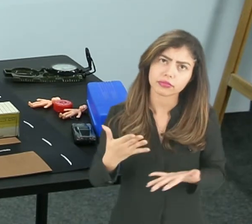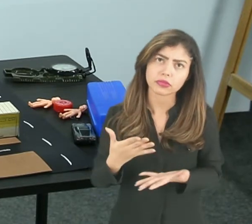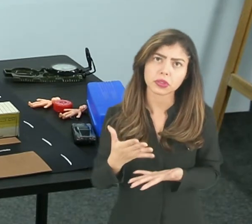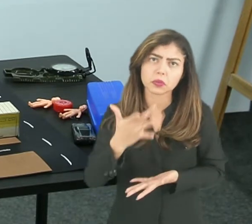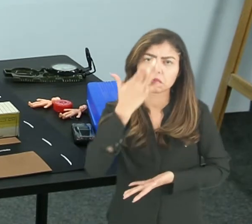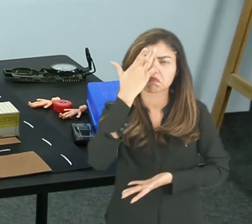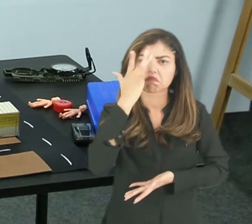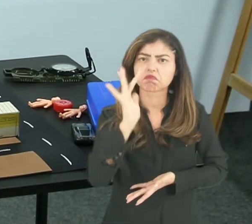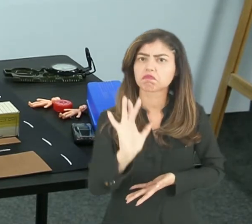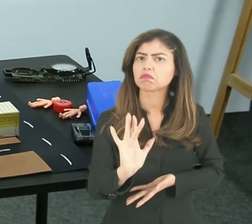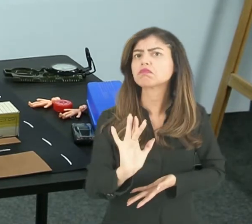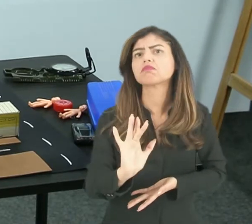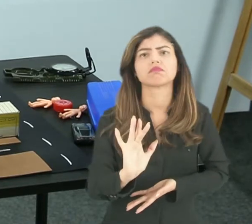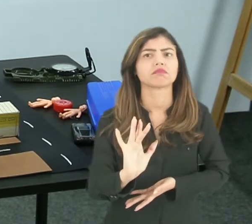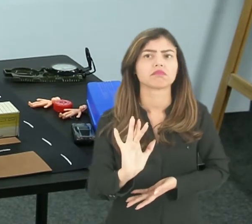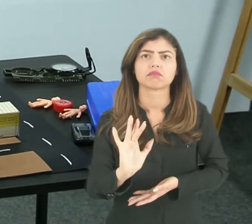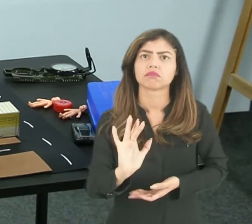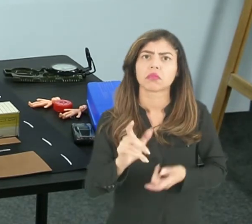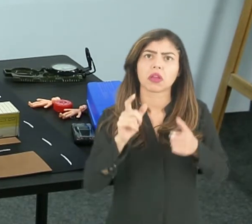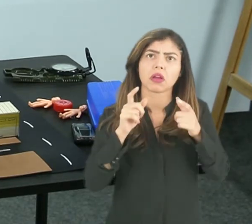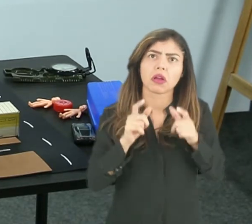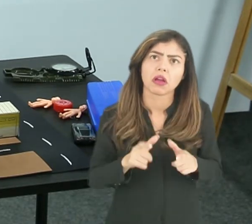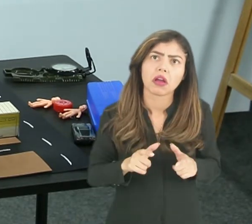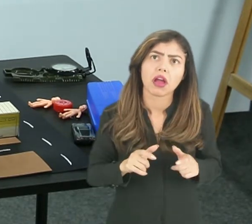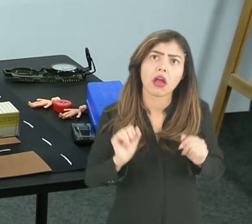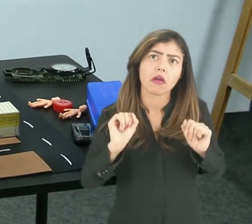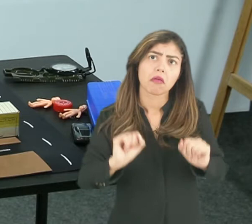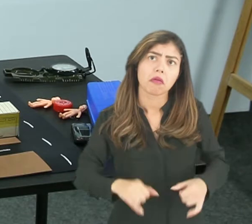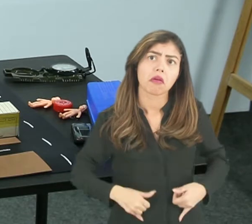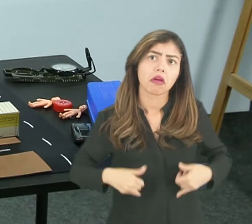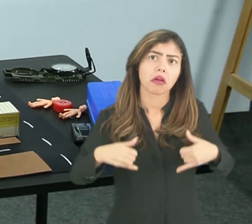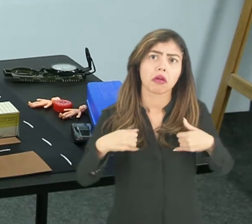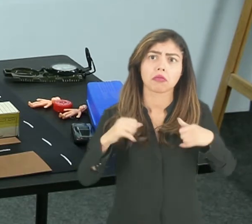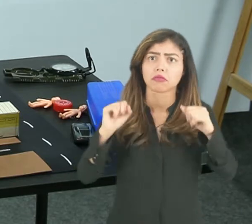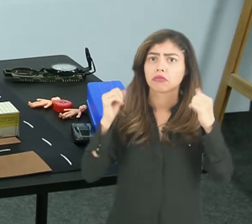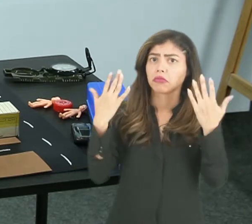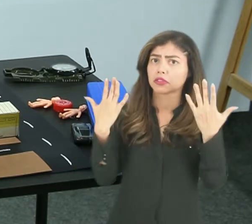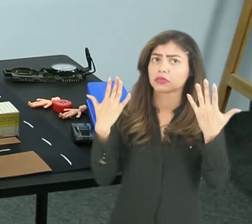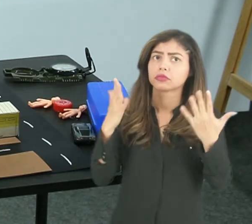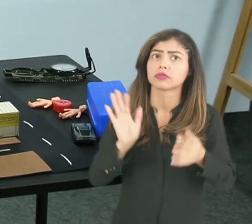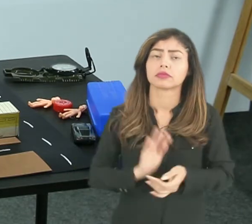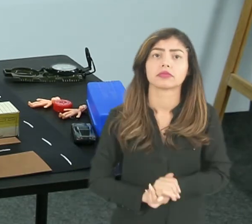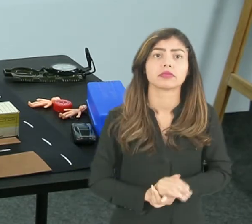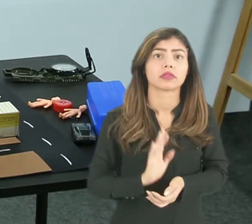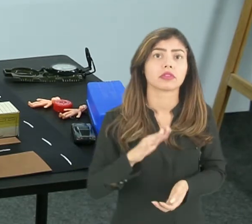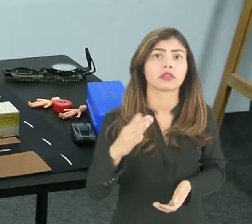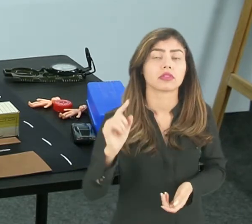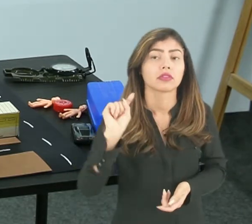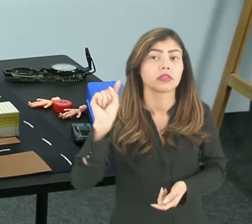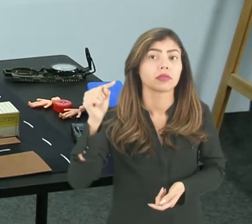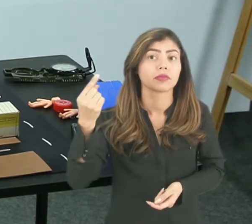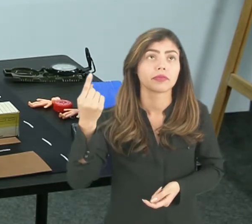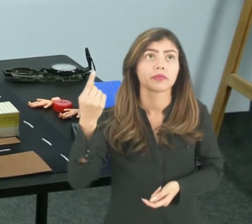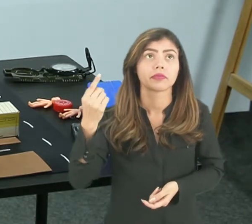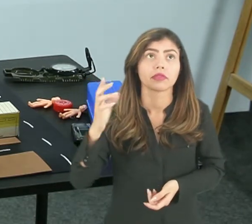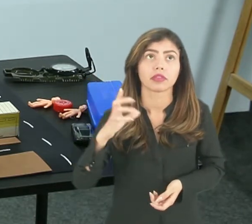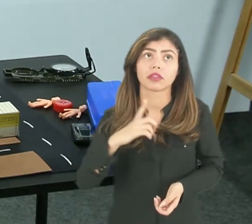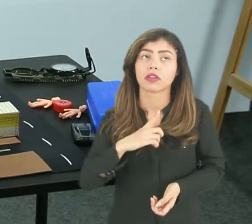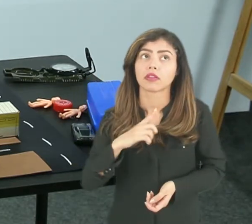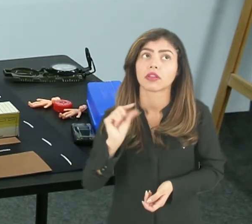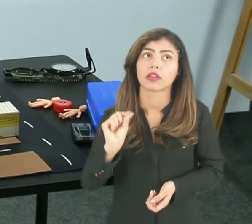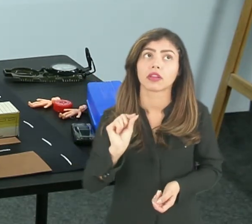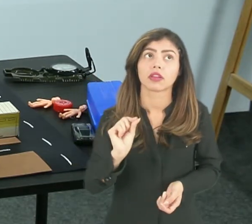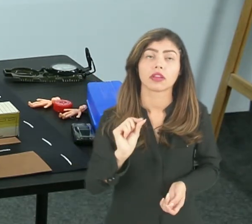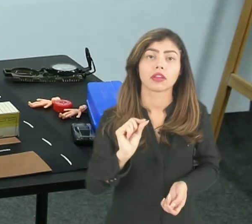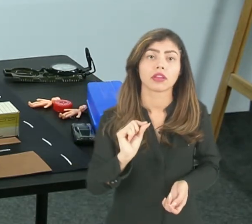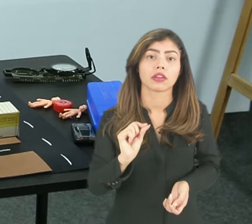não sabia aonde seria o aniversário do amiguinho dele. E quando chegou lá, ó, ele teve que virar